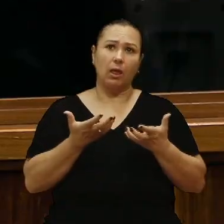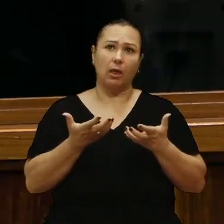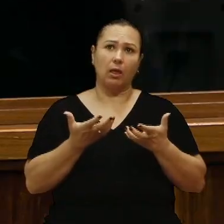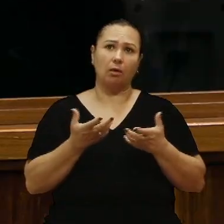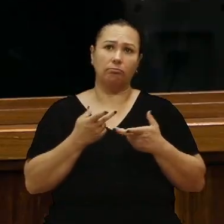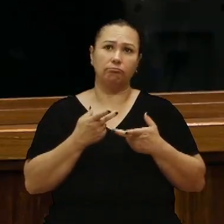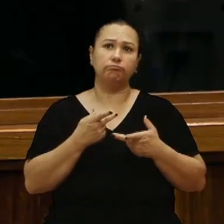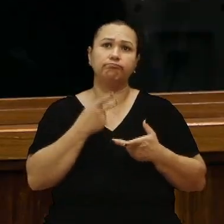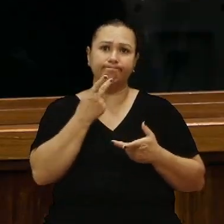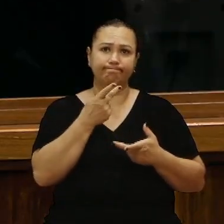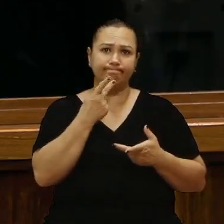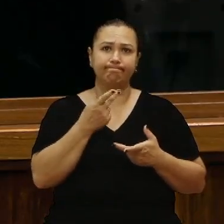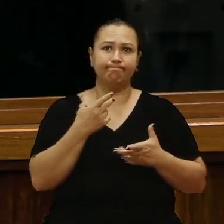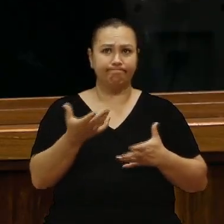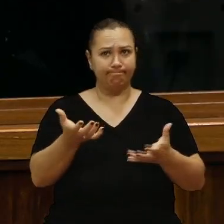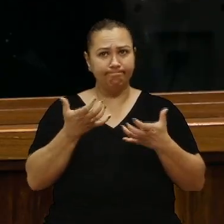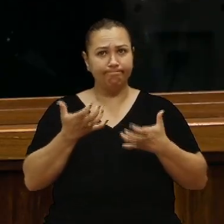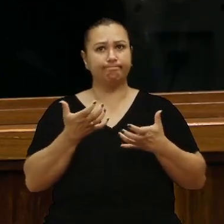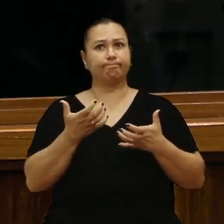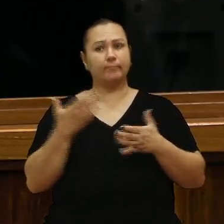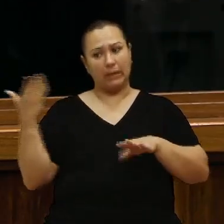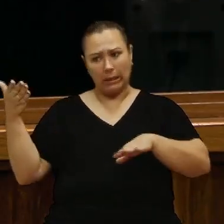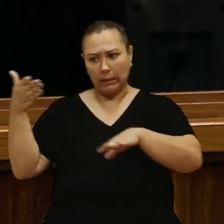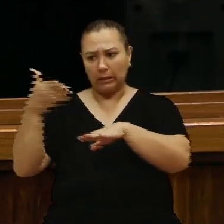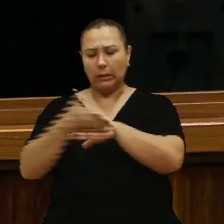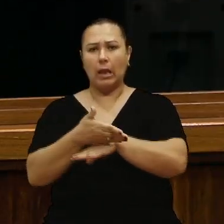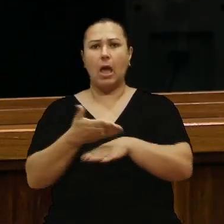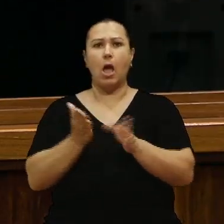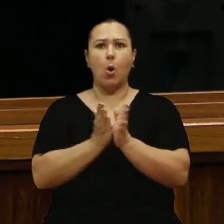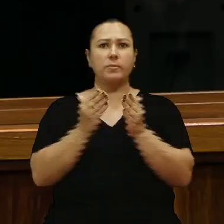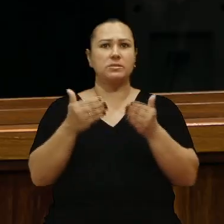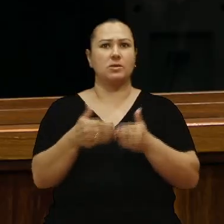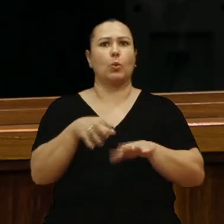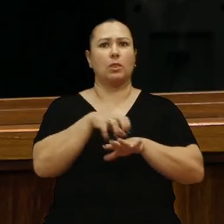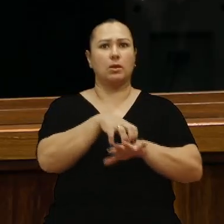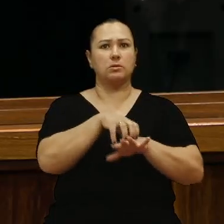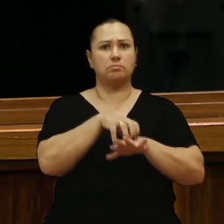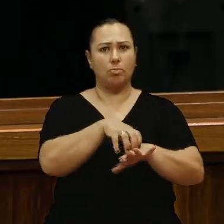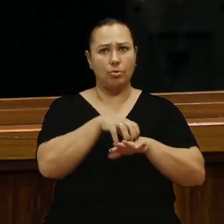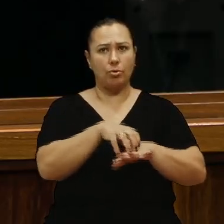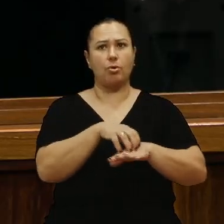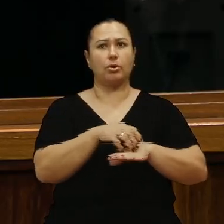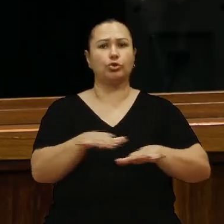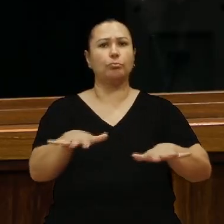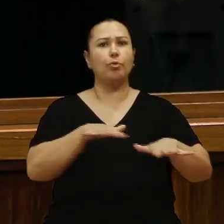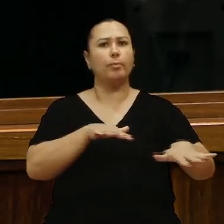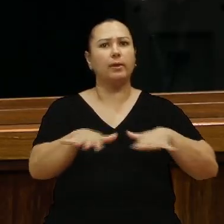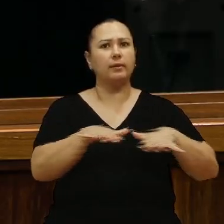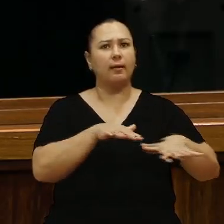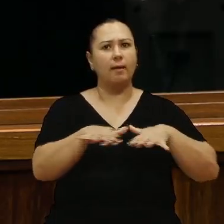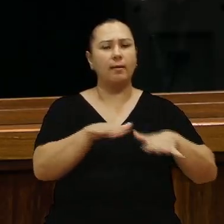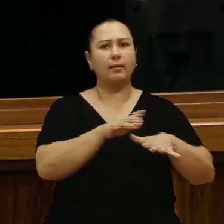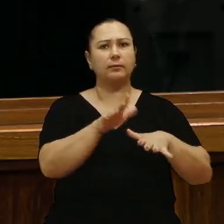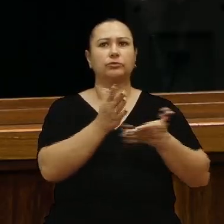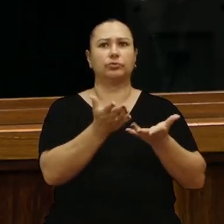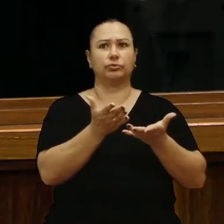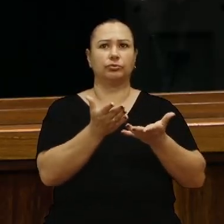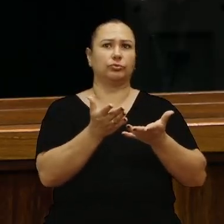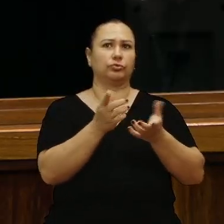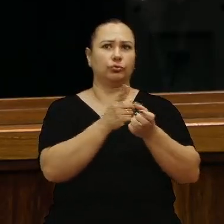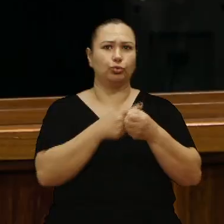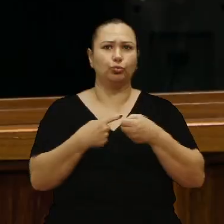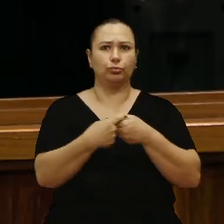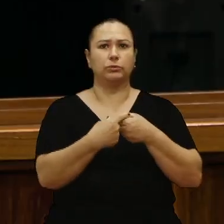que eu quis entrar na Comissão de Transporte esse ano, e Mobilidade Urbana, porque eu tinha